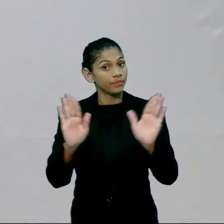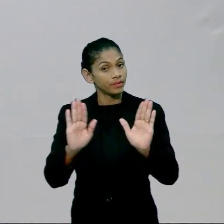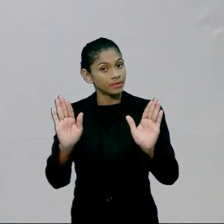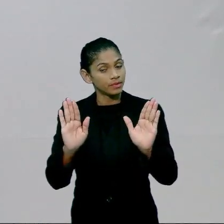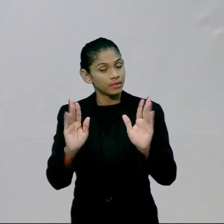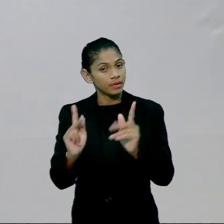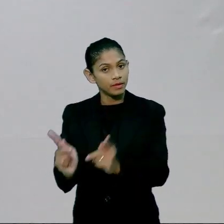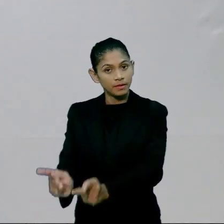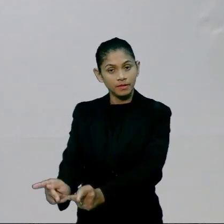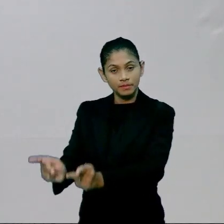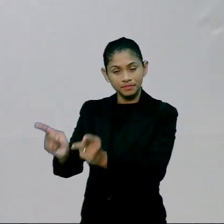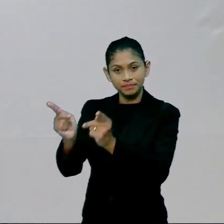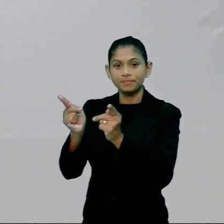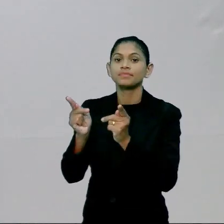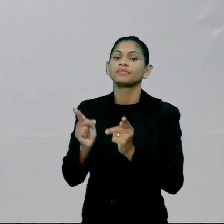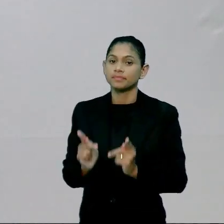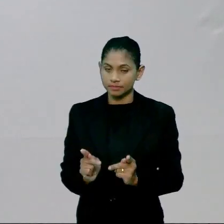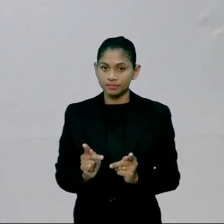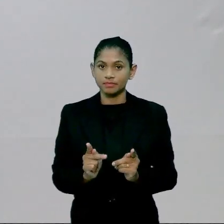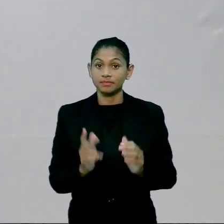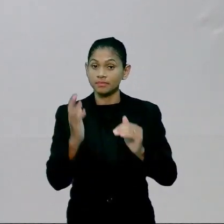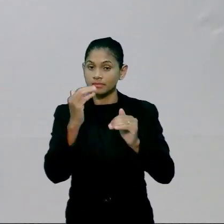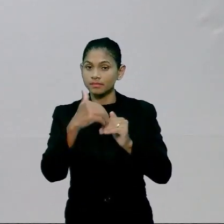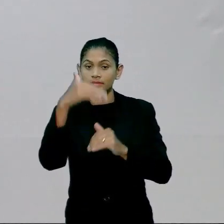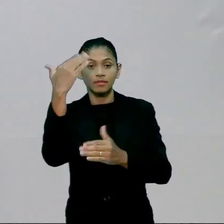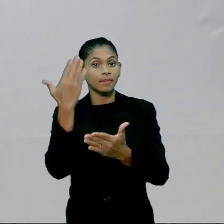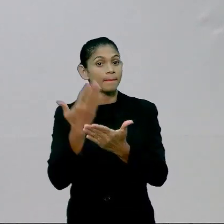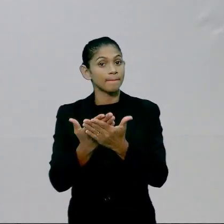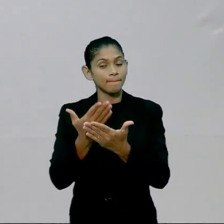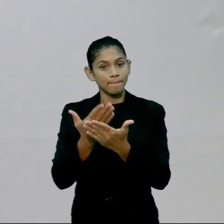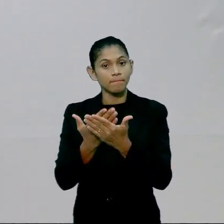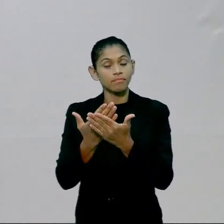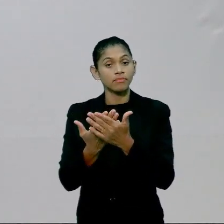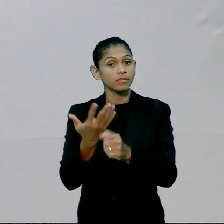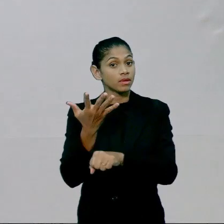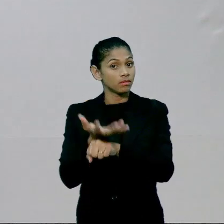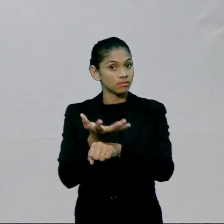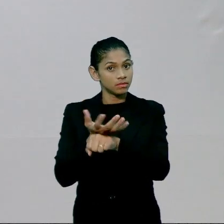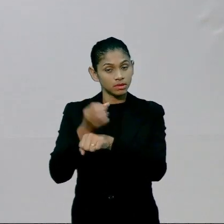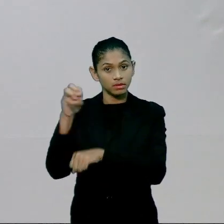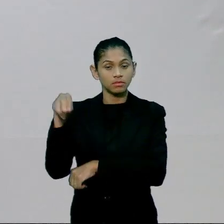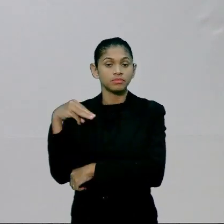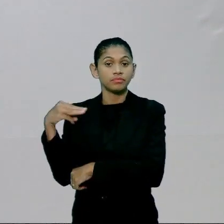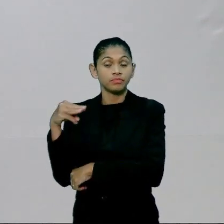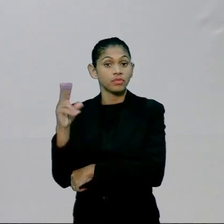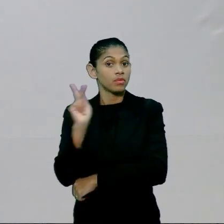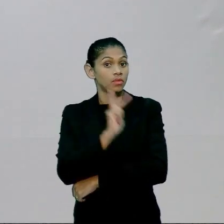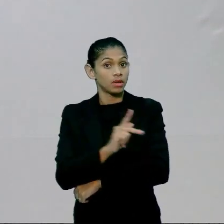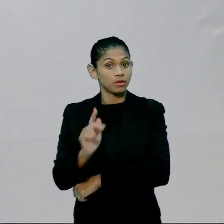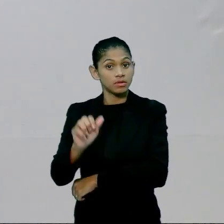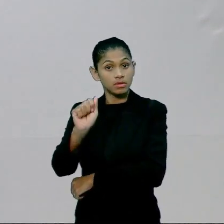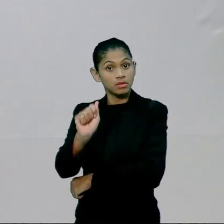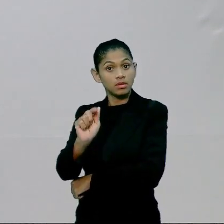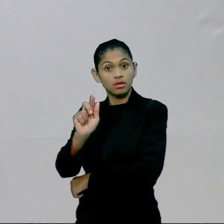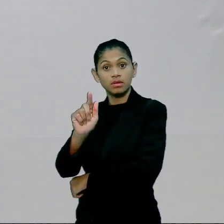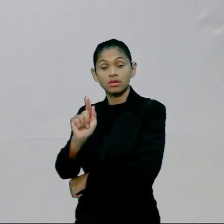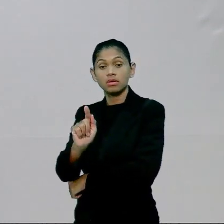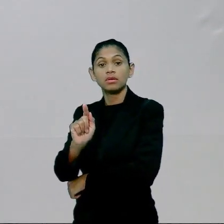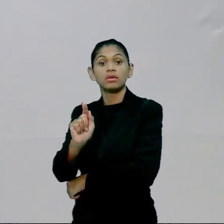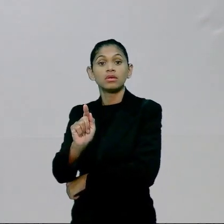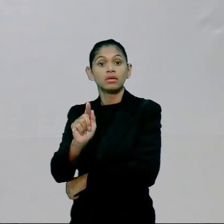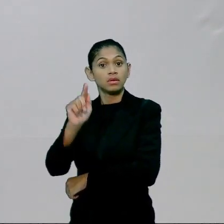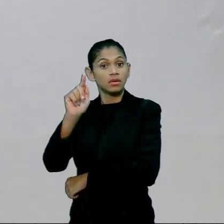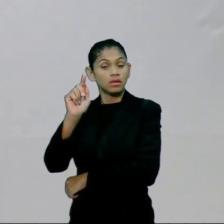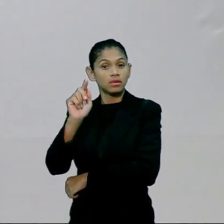Olá, seja muito bem-vindo a mais uma aula de matemática. Eu sou o professor Áquila e